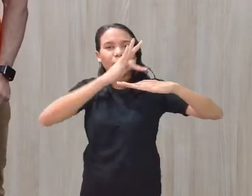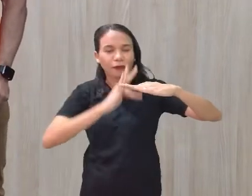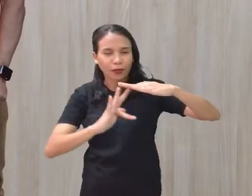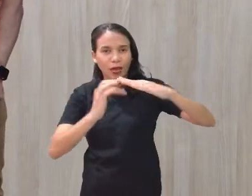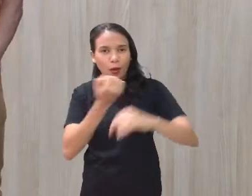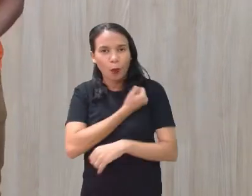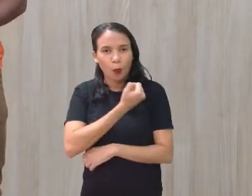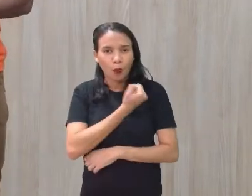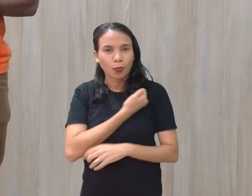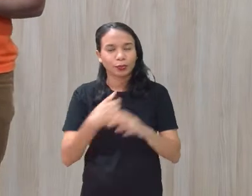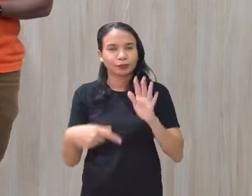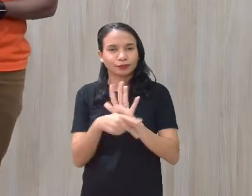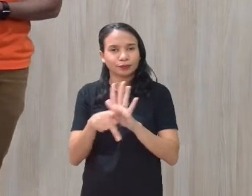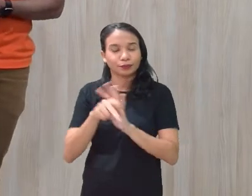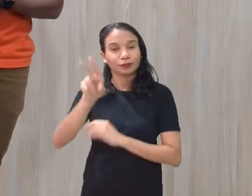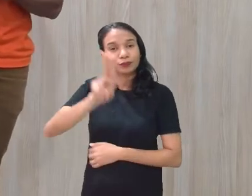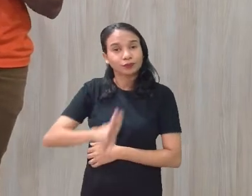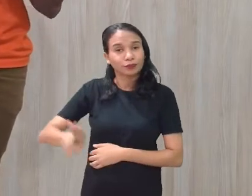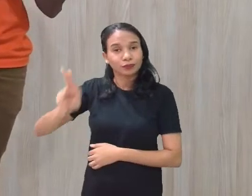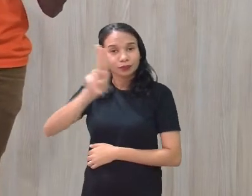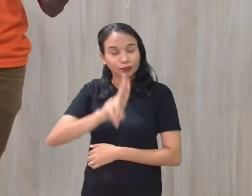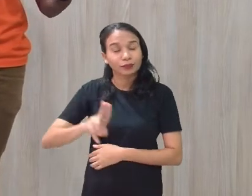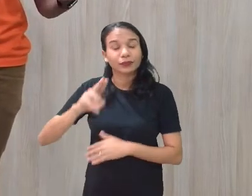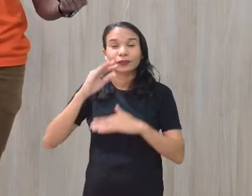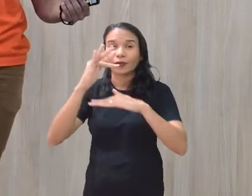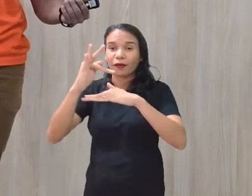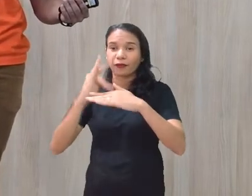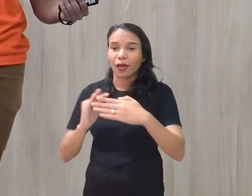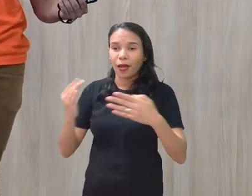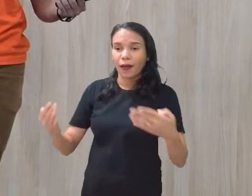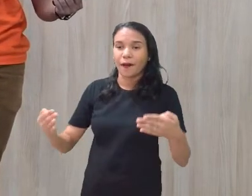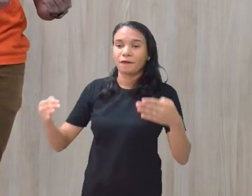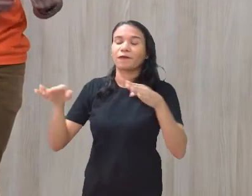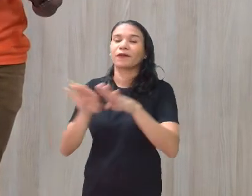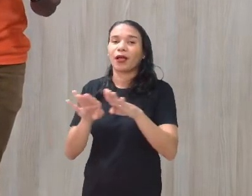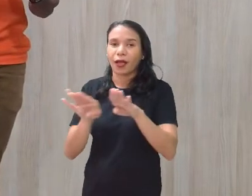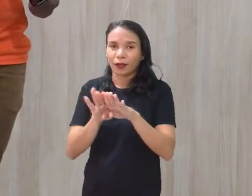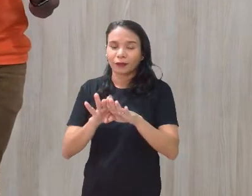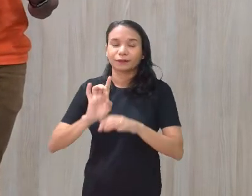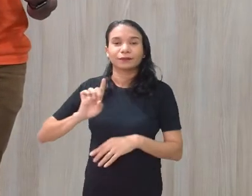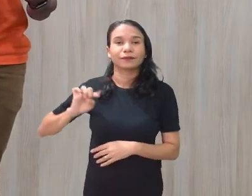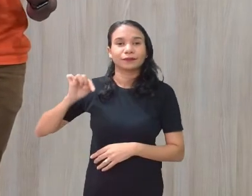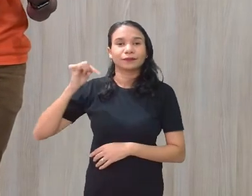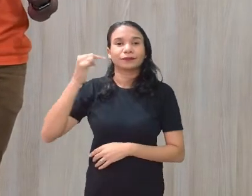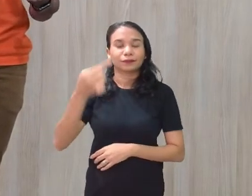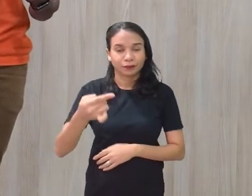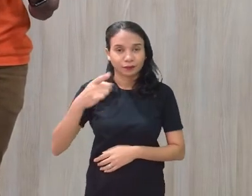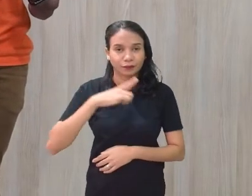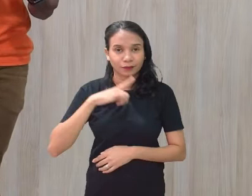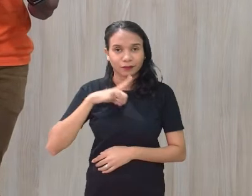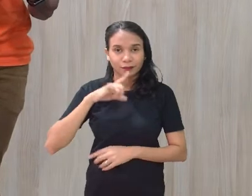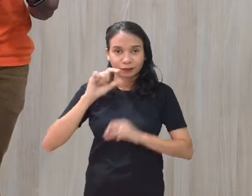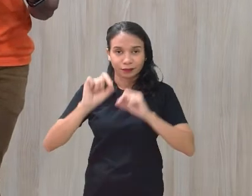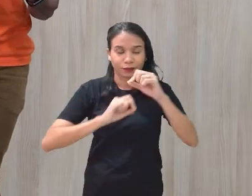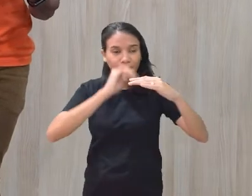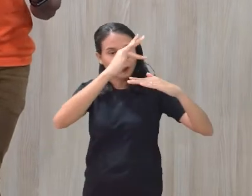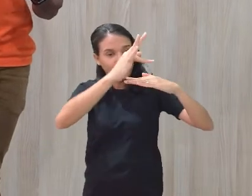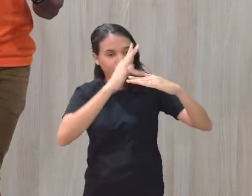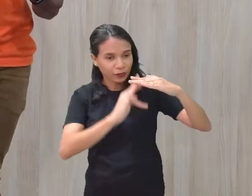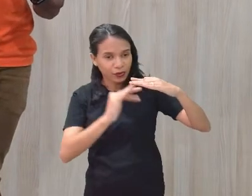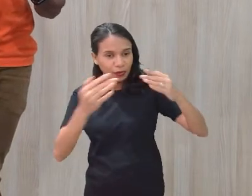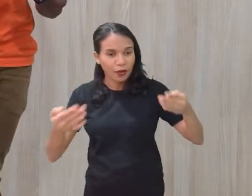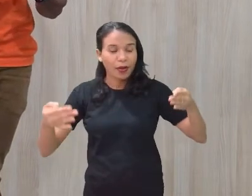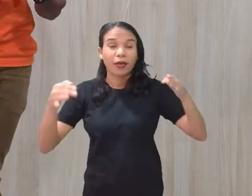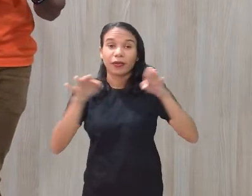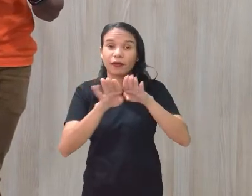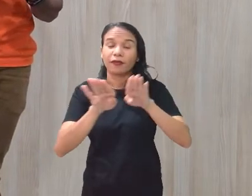número decimal através das frações equivalentes. Depois, pegamos uma fração